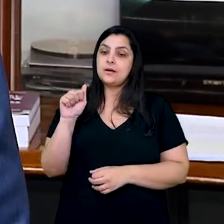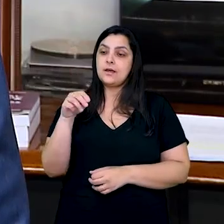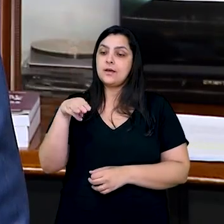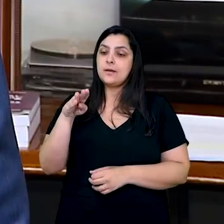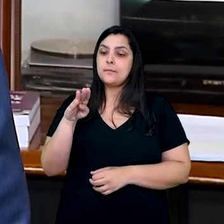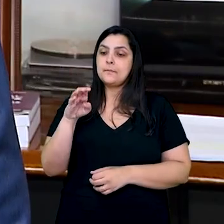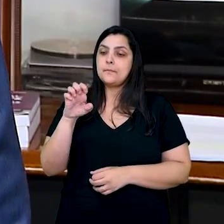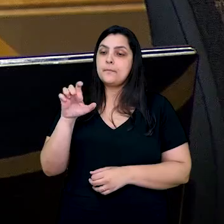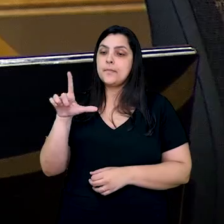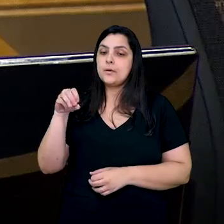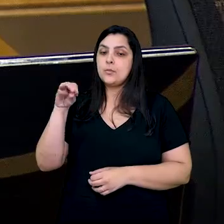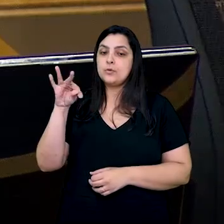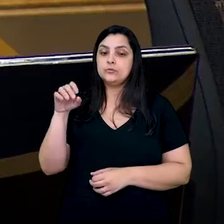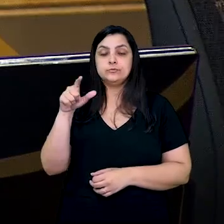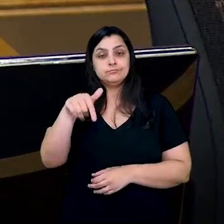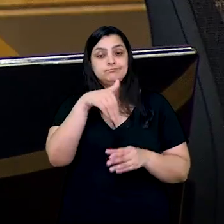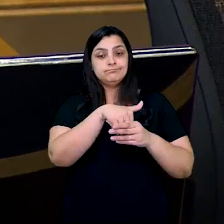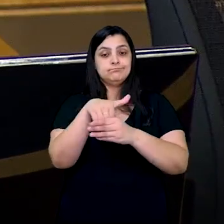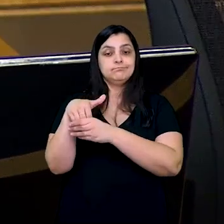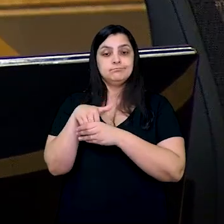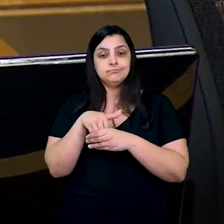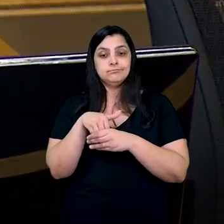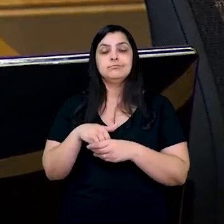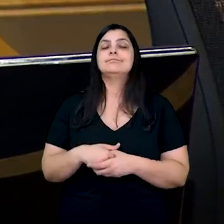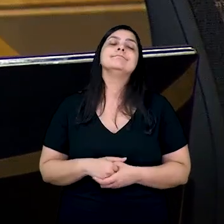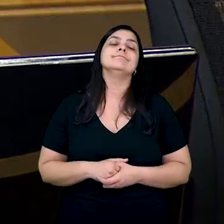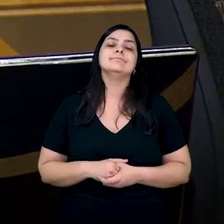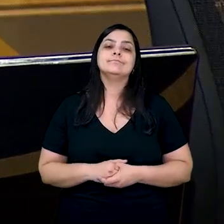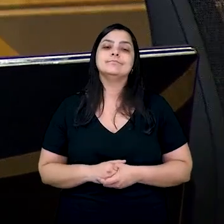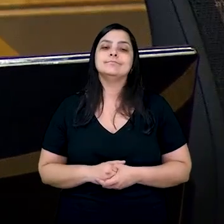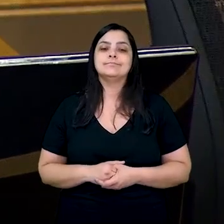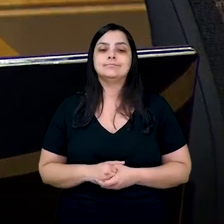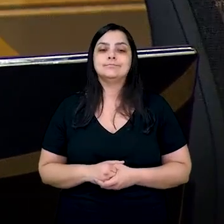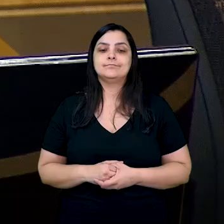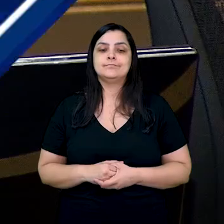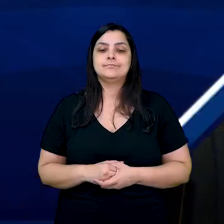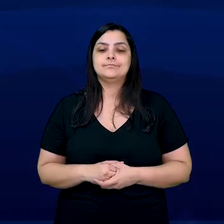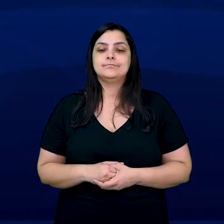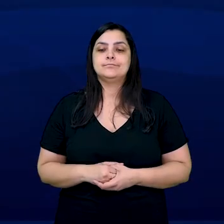Agra Belmonte. A ministra foi eleita pelo Tribunal Pleno em junho.